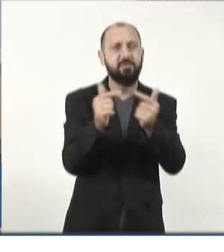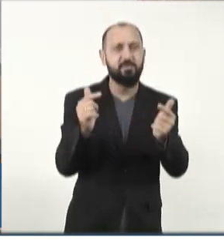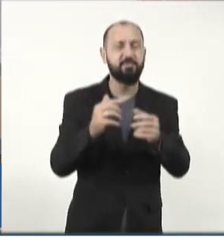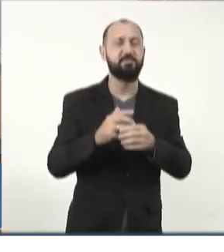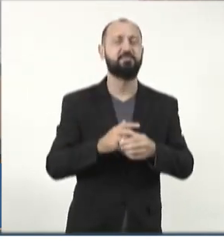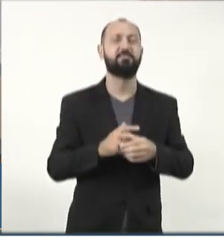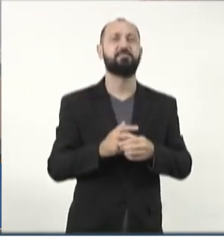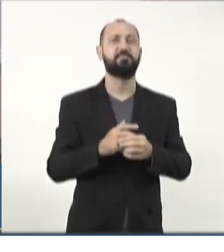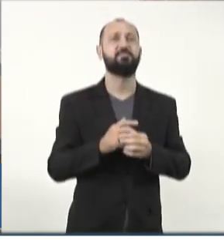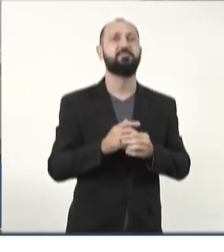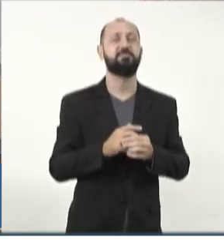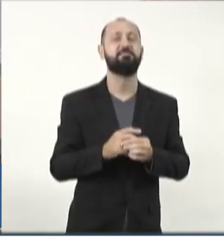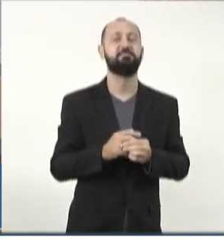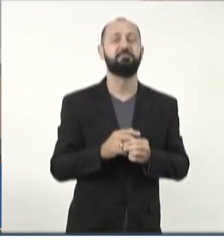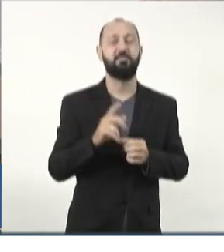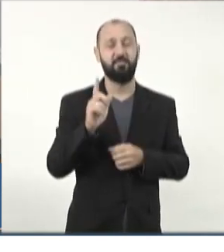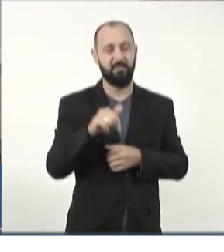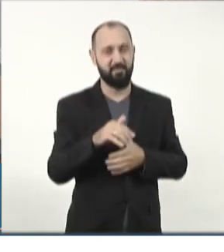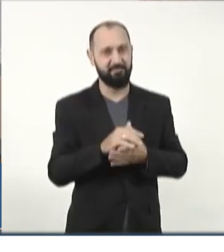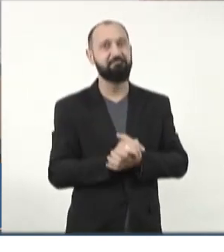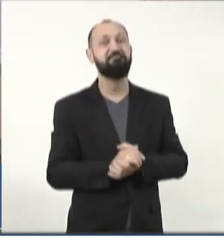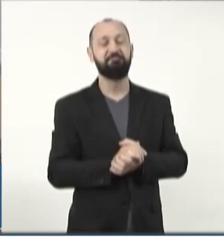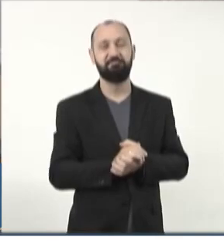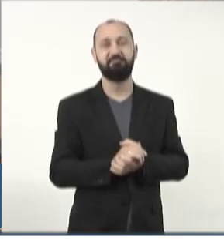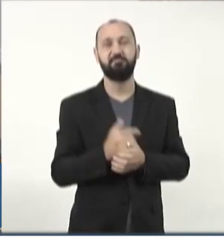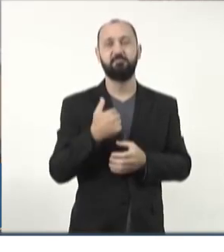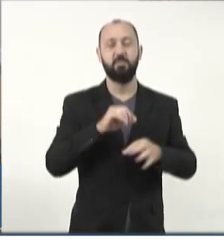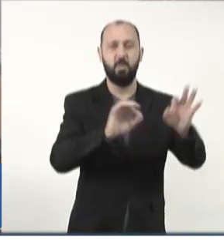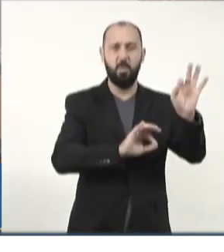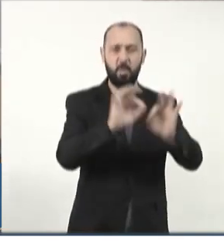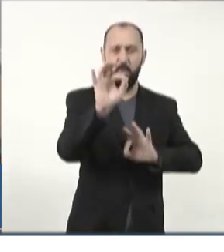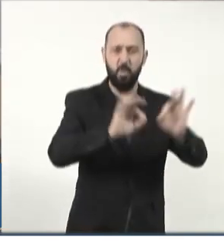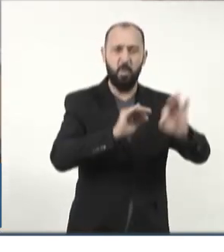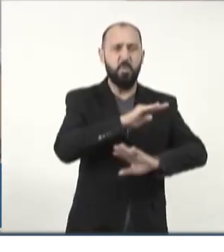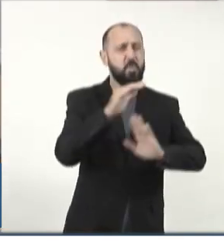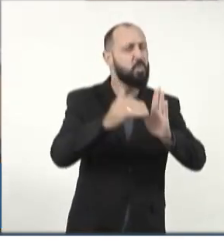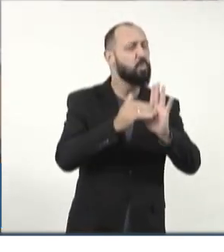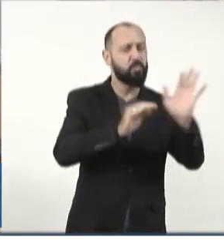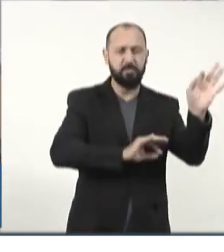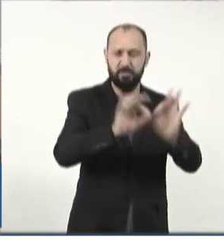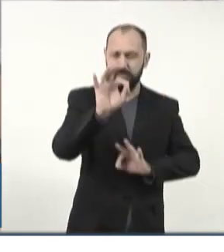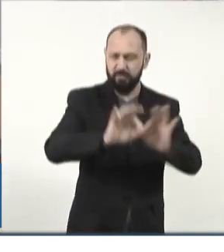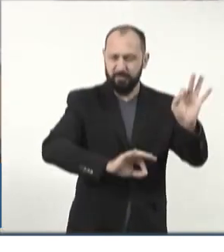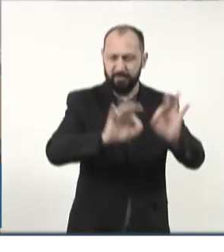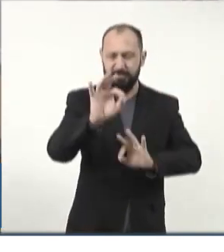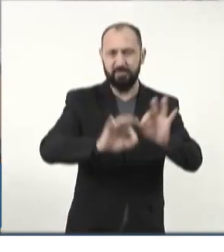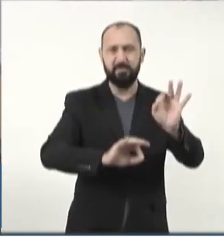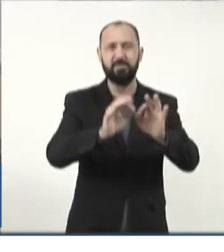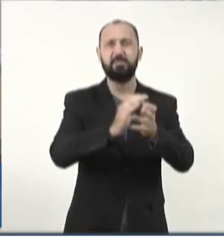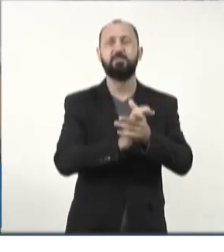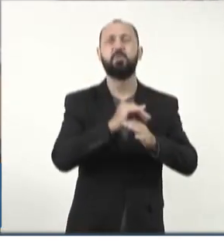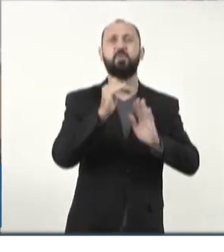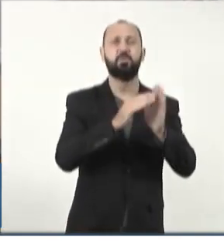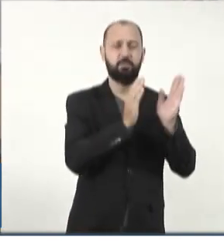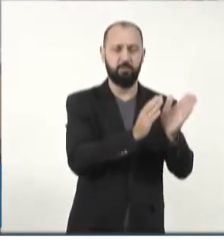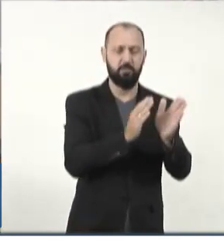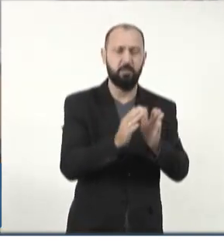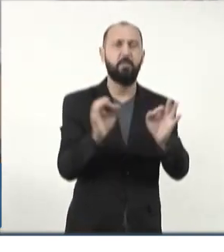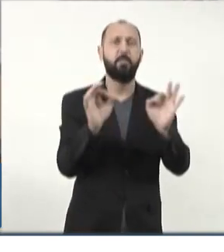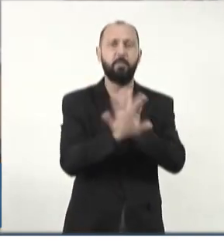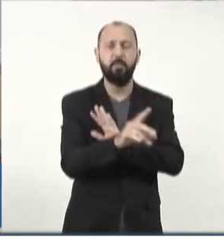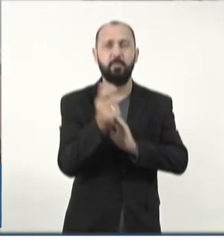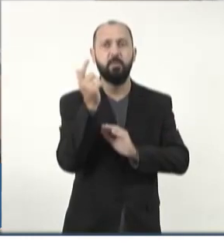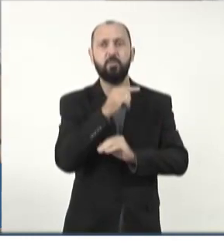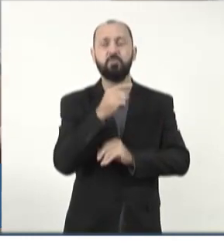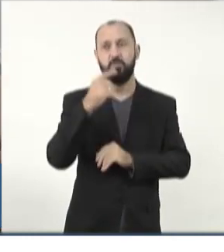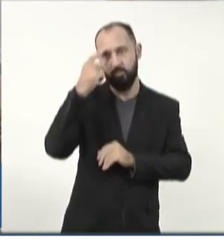desse tipo. Não é? Você não organizou o lanche? Eu organizei inteira, tudo. Vai buscar. Tudo. Ficou tudo pronto para que eu